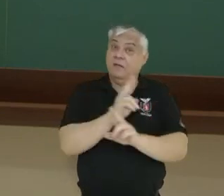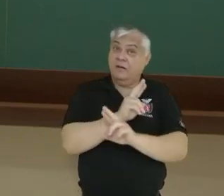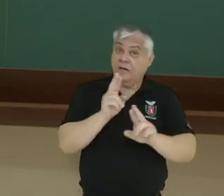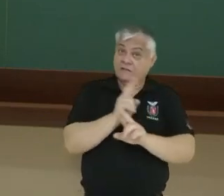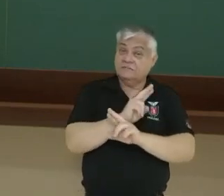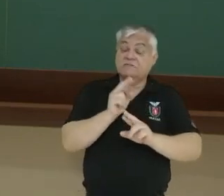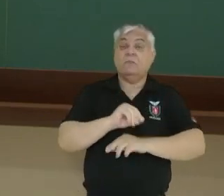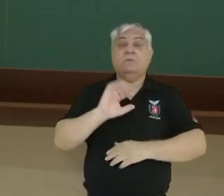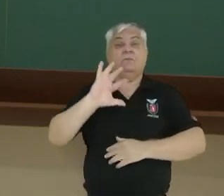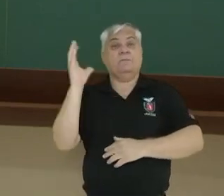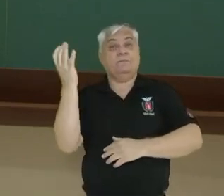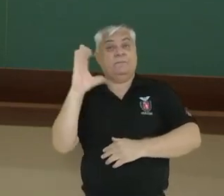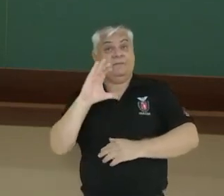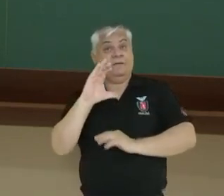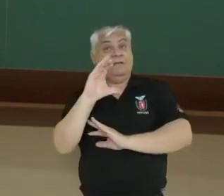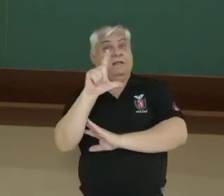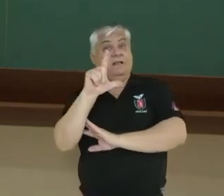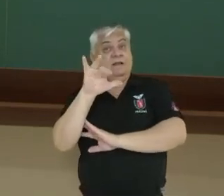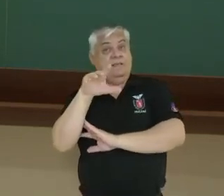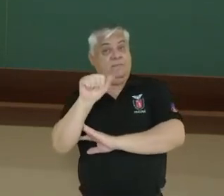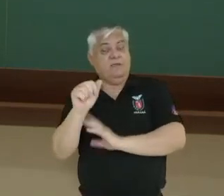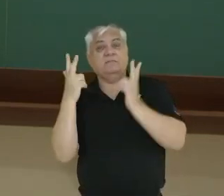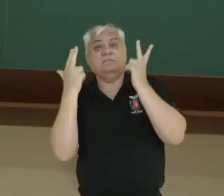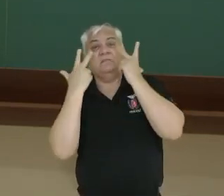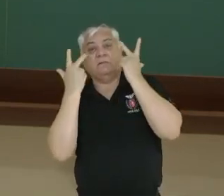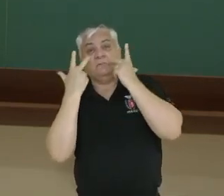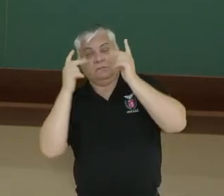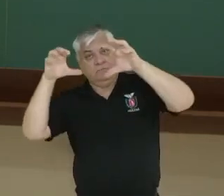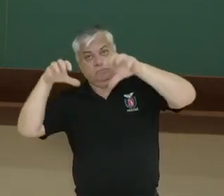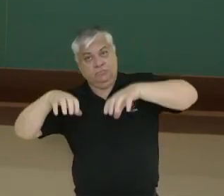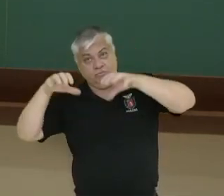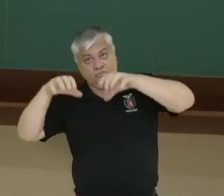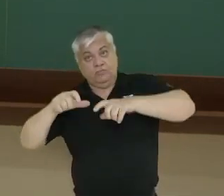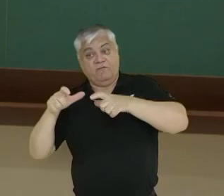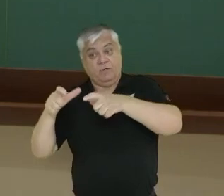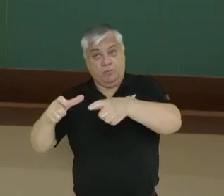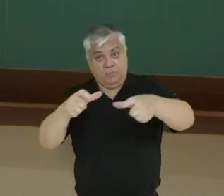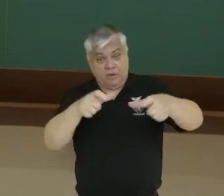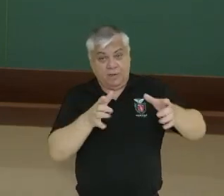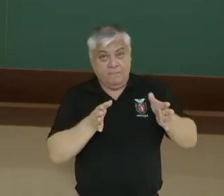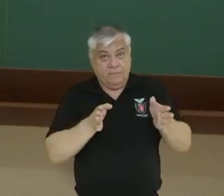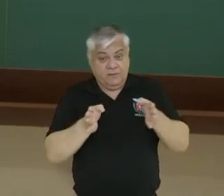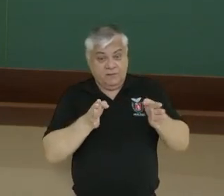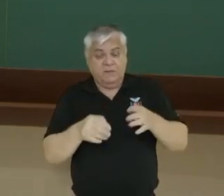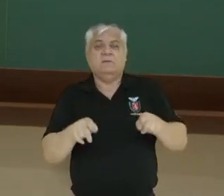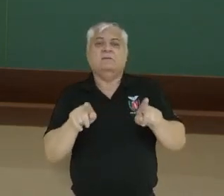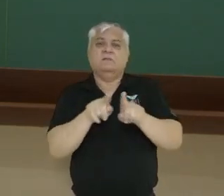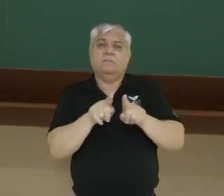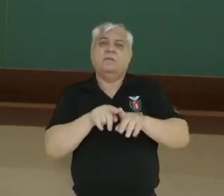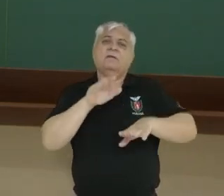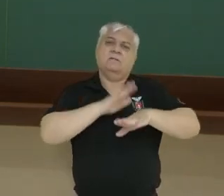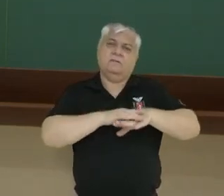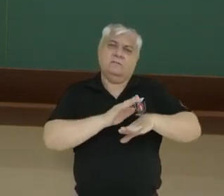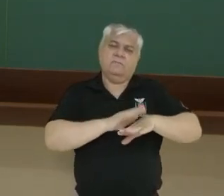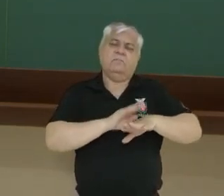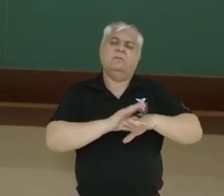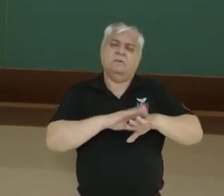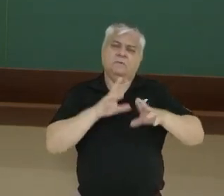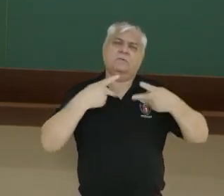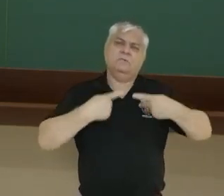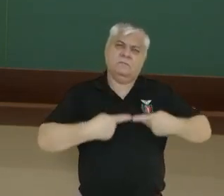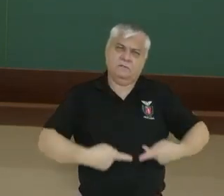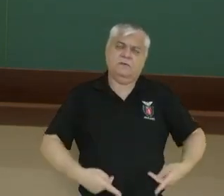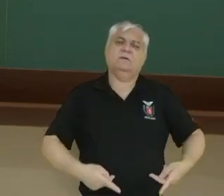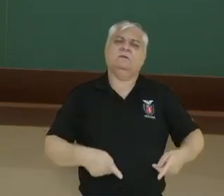o clima, que é uma característica natural de ser chuvoso em determinados períodos, e aí a gente vai ter a característica ali